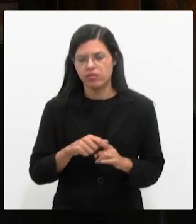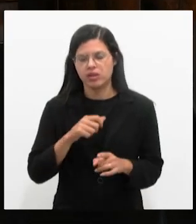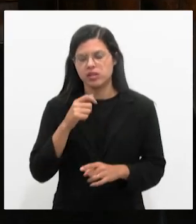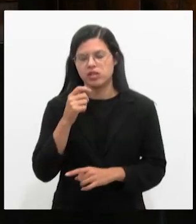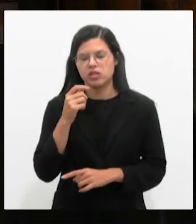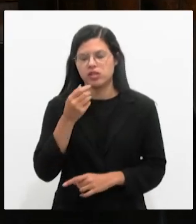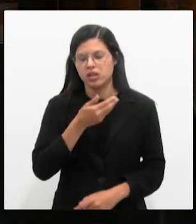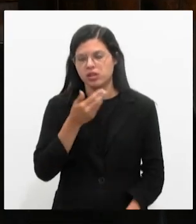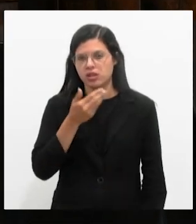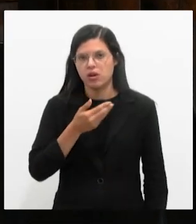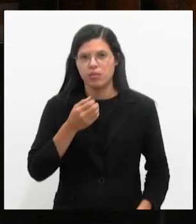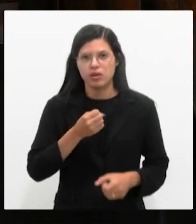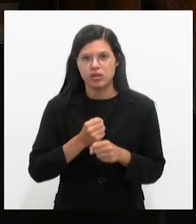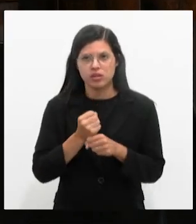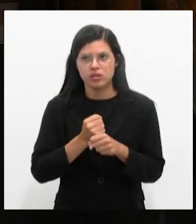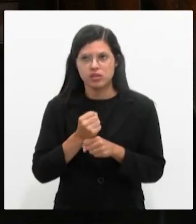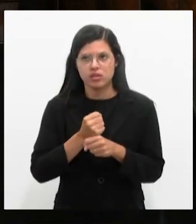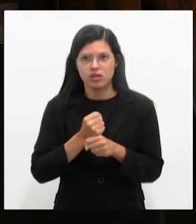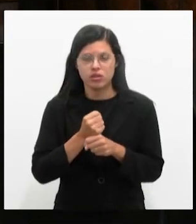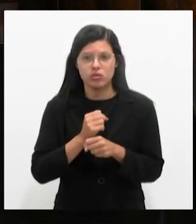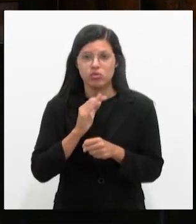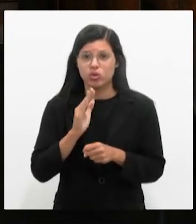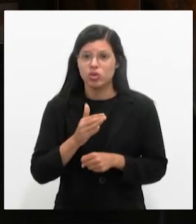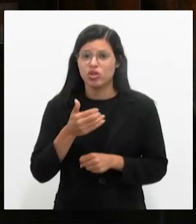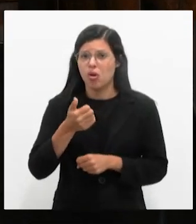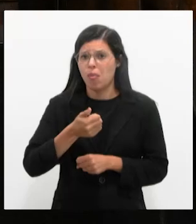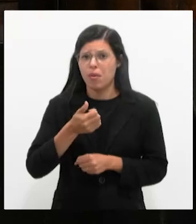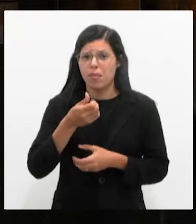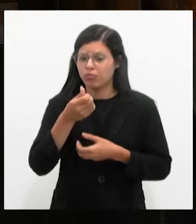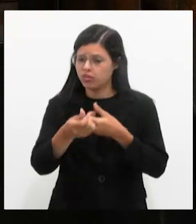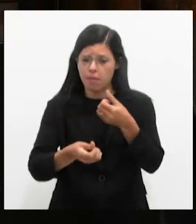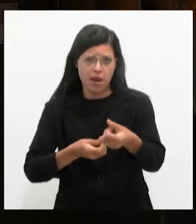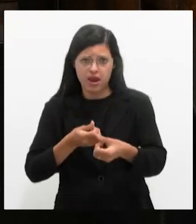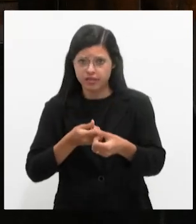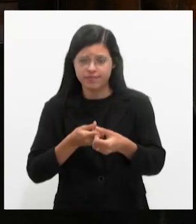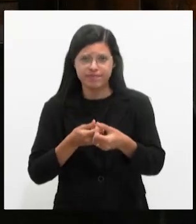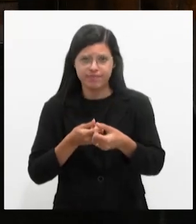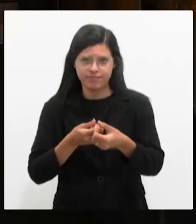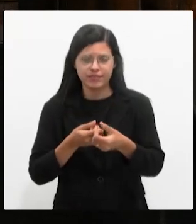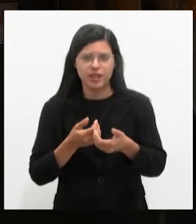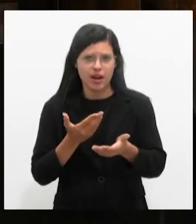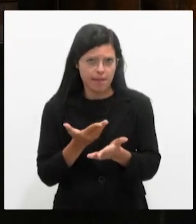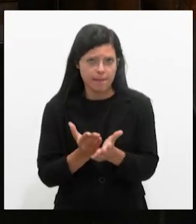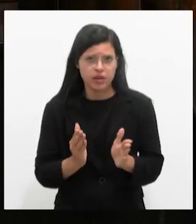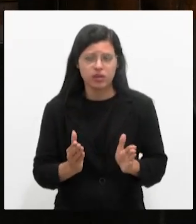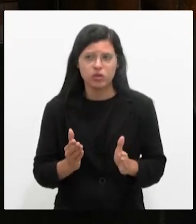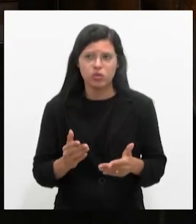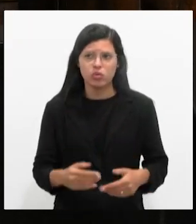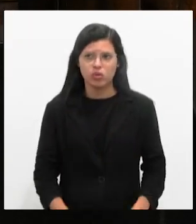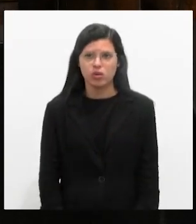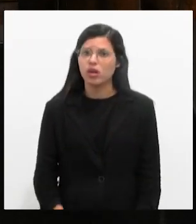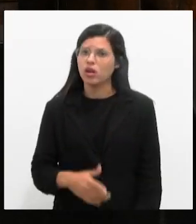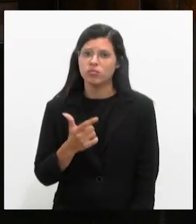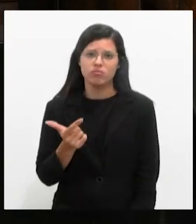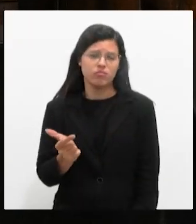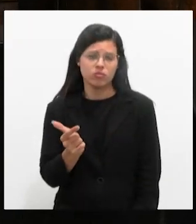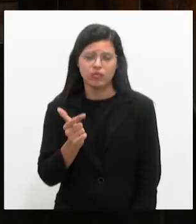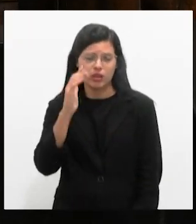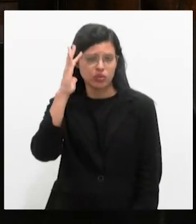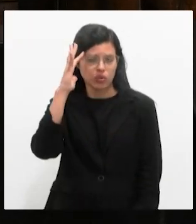virar o primeiro semestre, e até agora, sem luz no